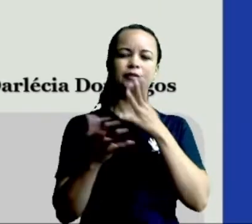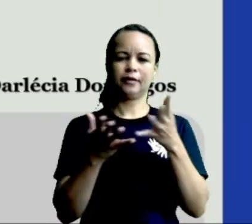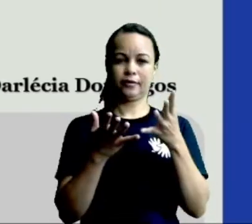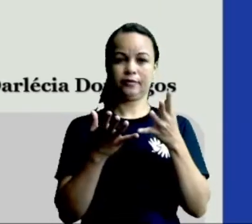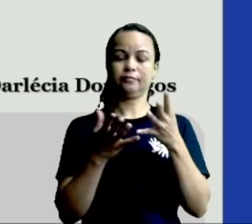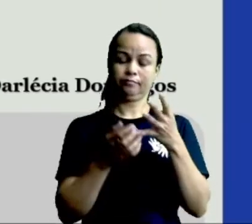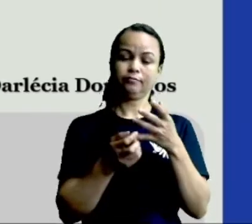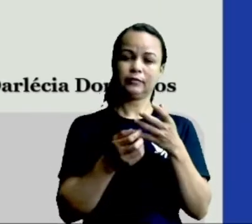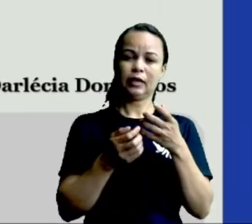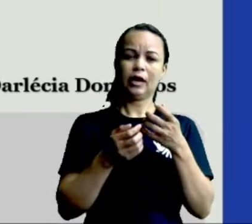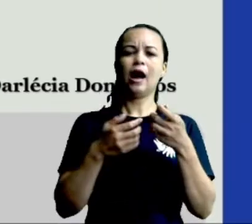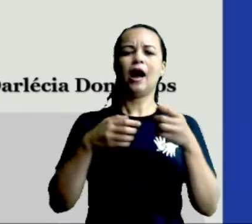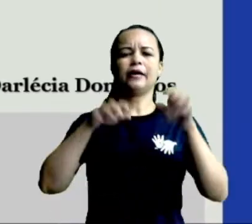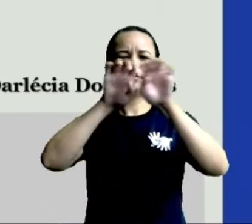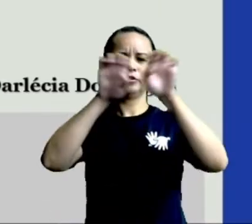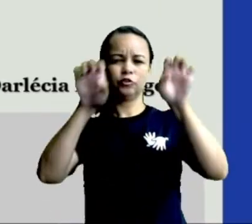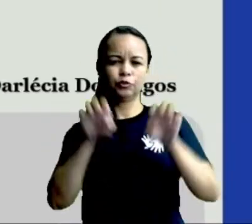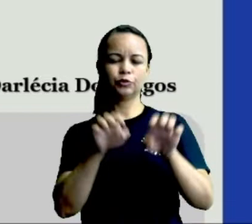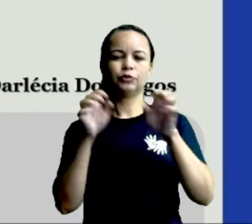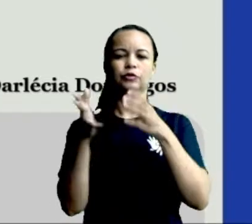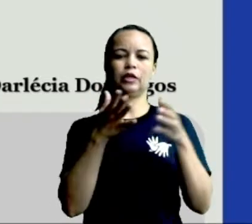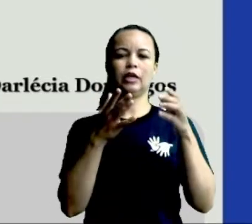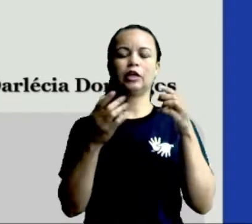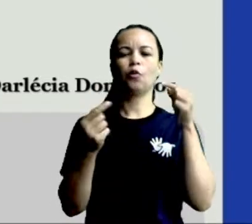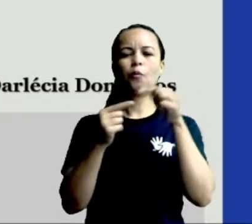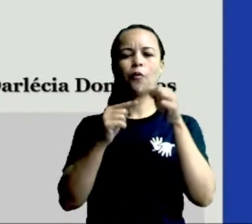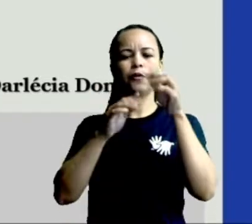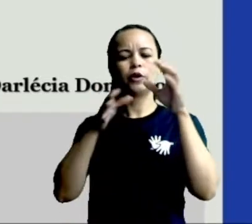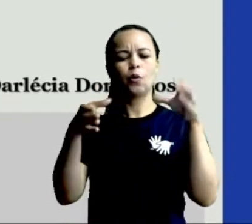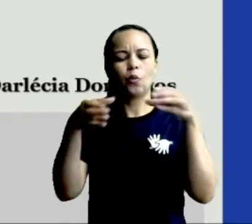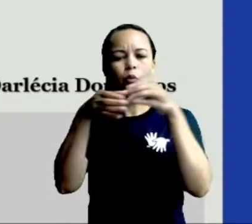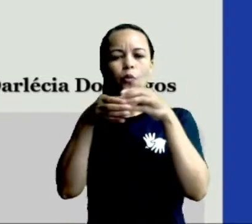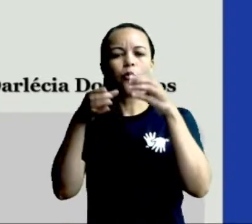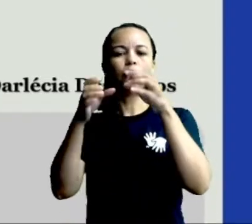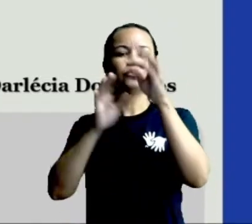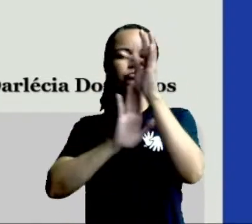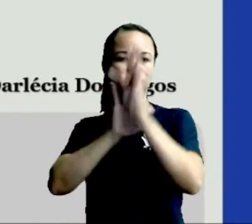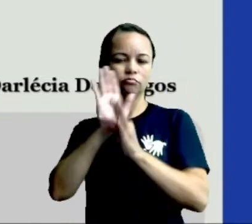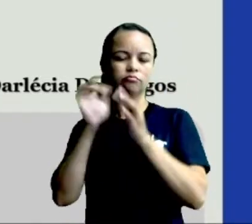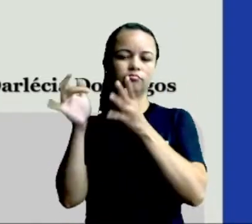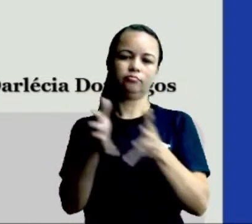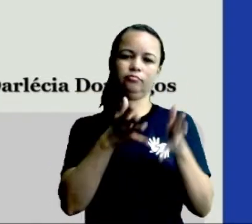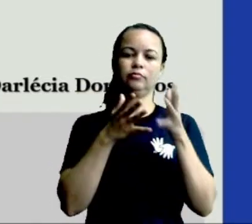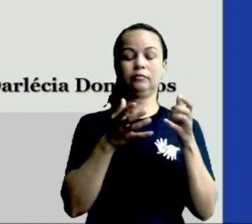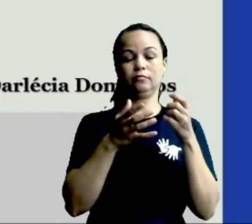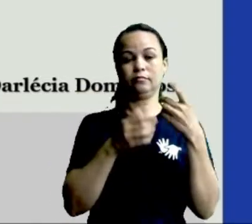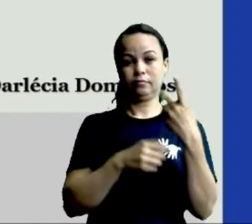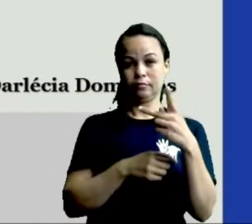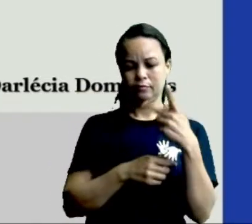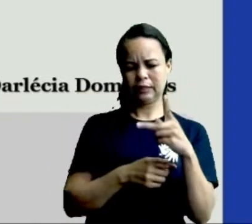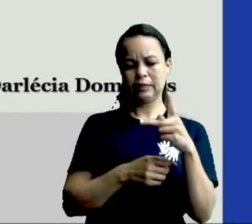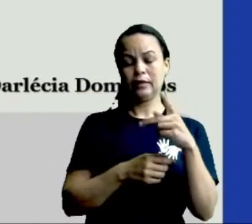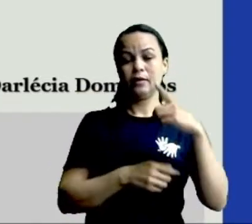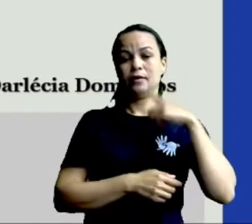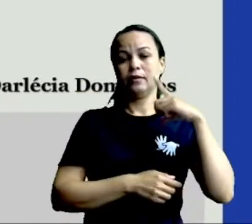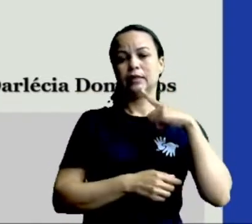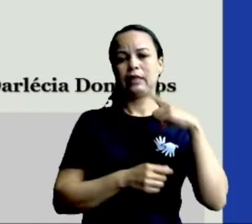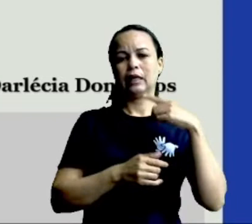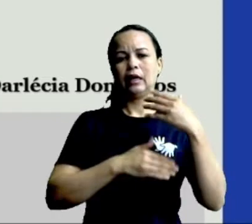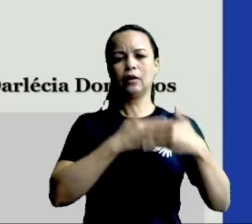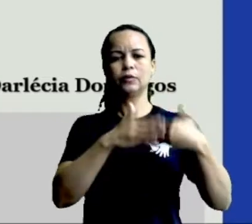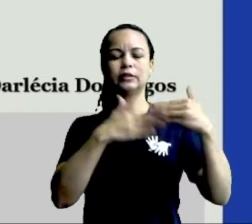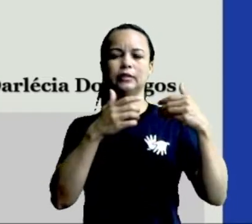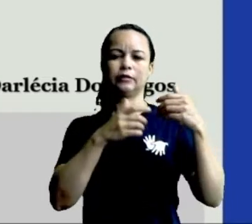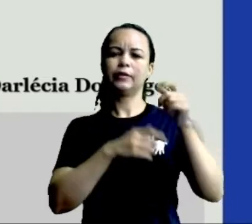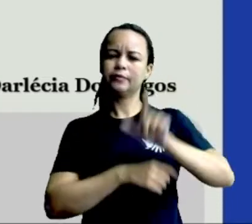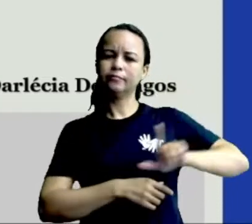isso mesmo, as estruturas que compõem os textos, as quais permitem que os mesmos possuam uma